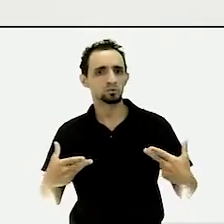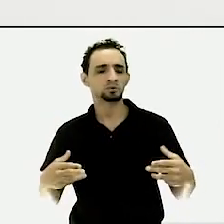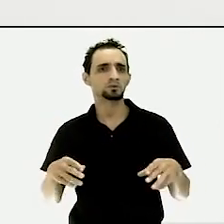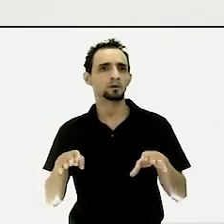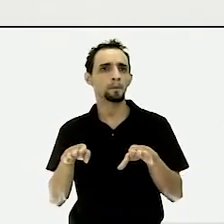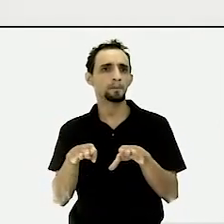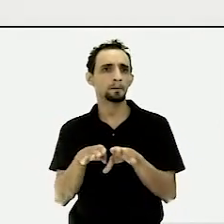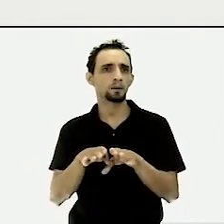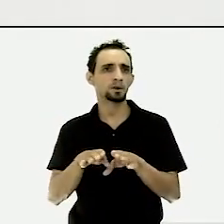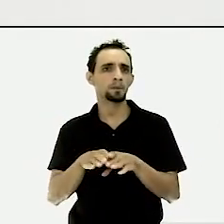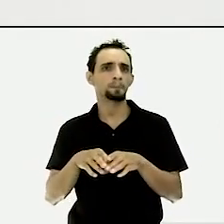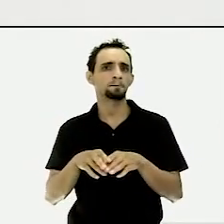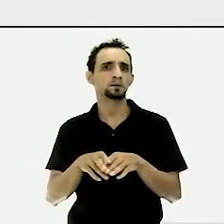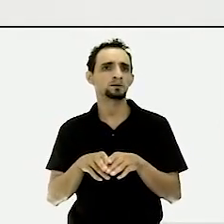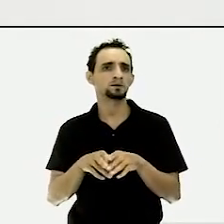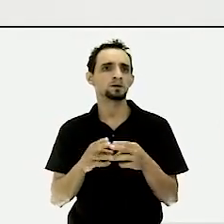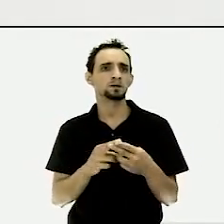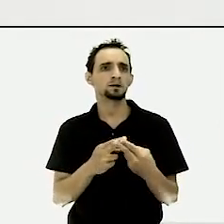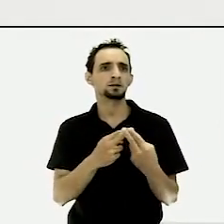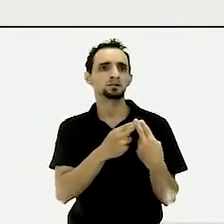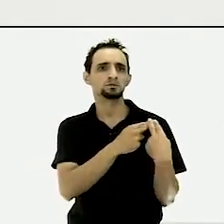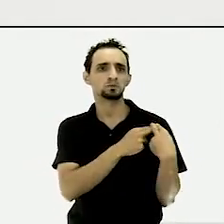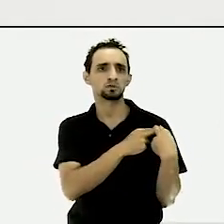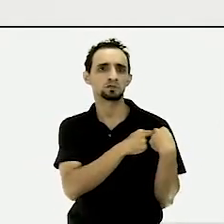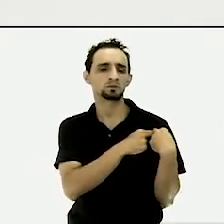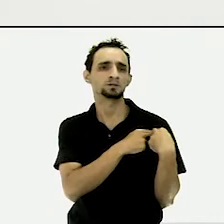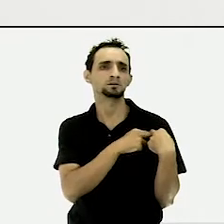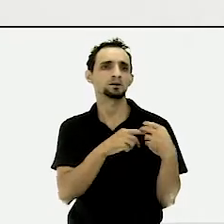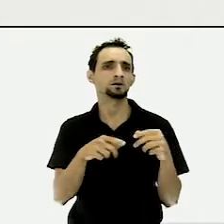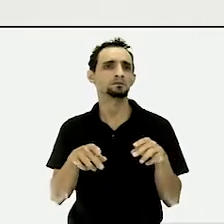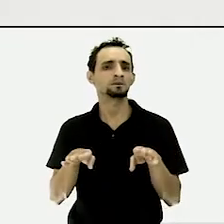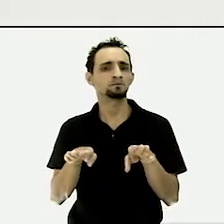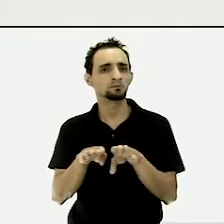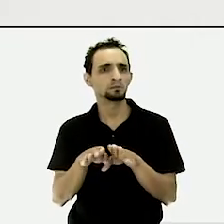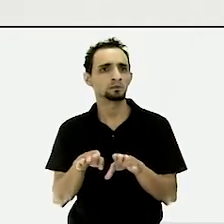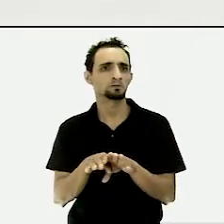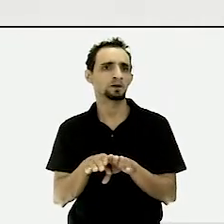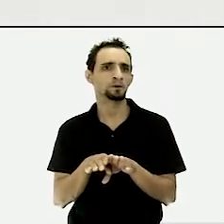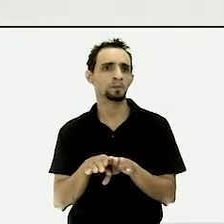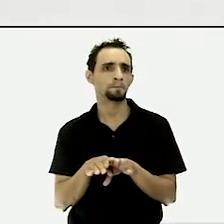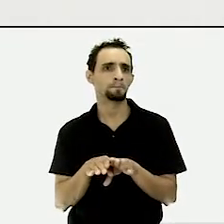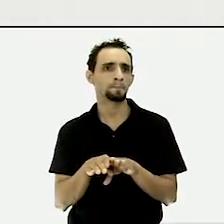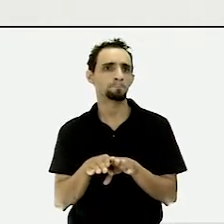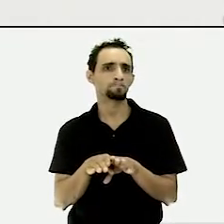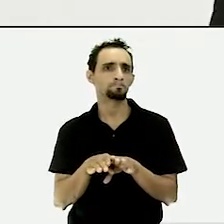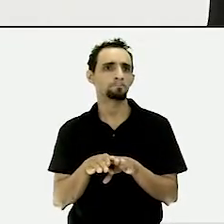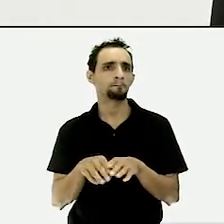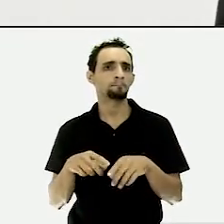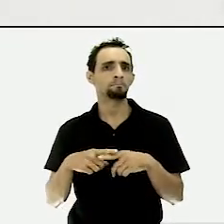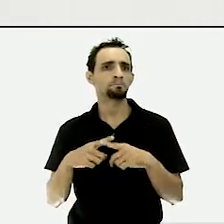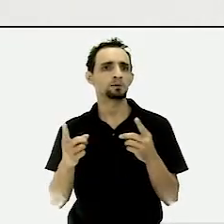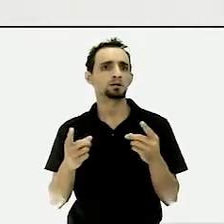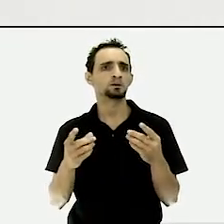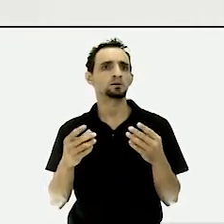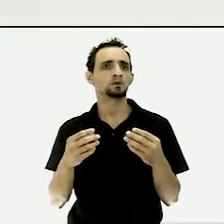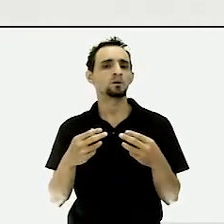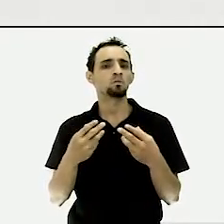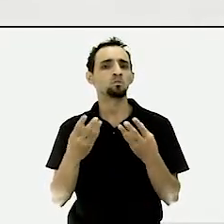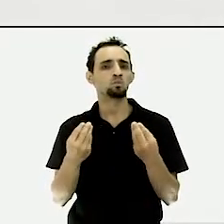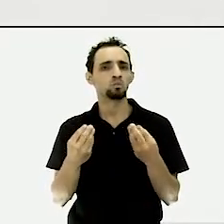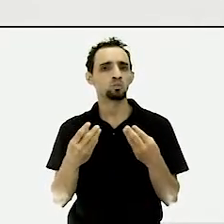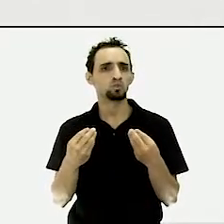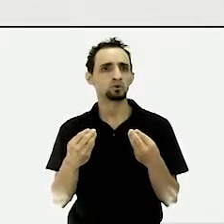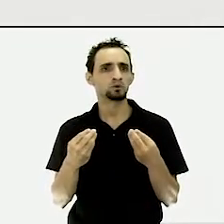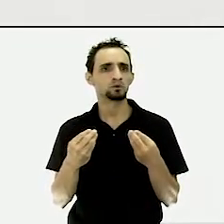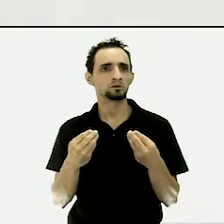repito, e aplaudimos pelo feito deles. Aliás, como sempre, os bombeiros merecem os nossos elogios. Como diz o Leadão, está dizendo